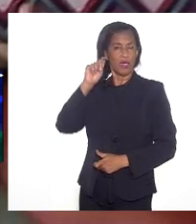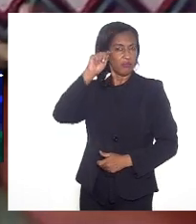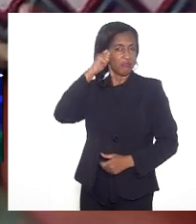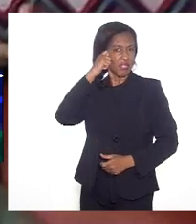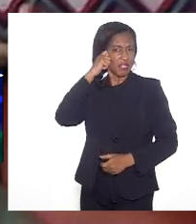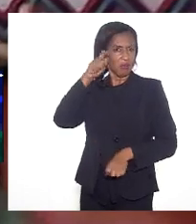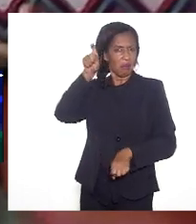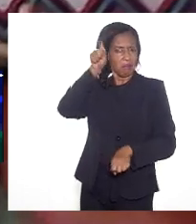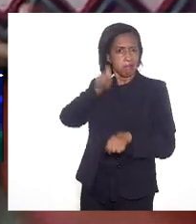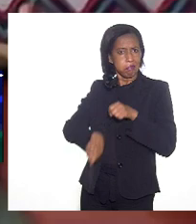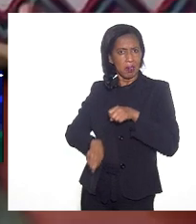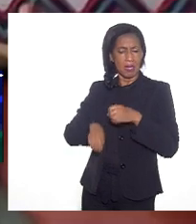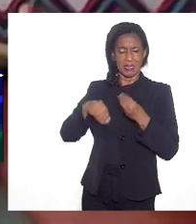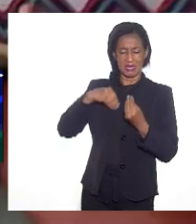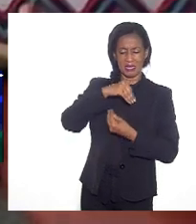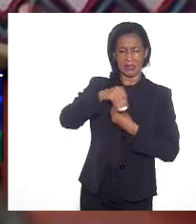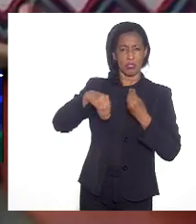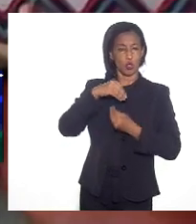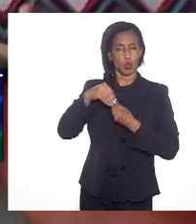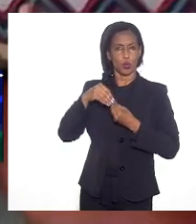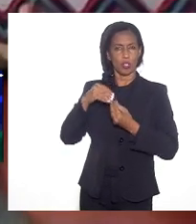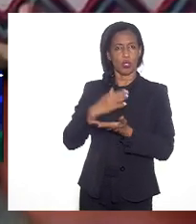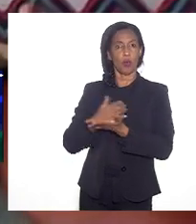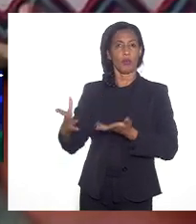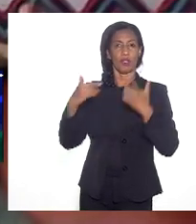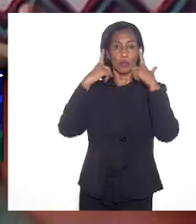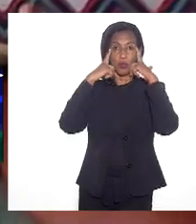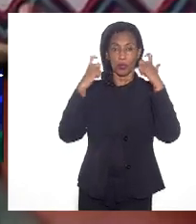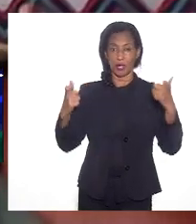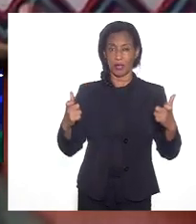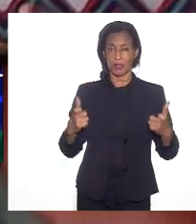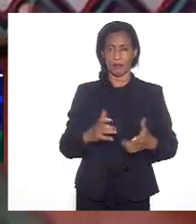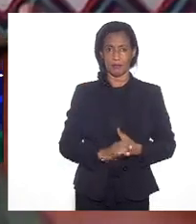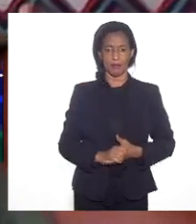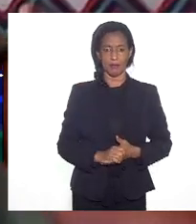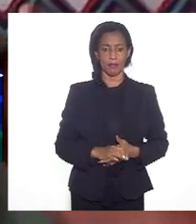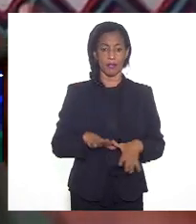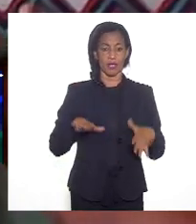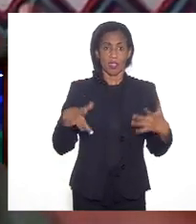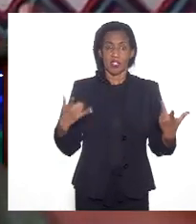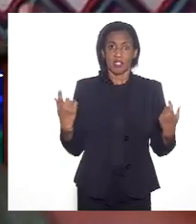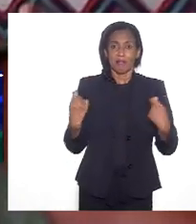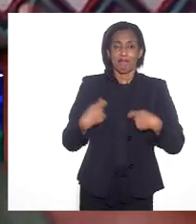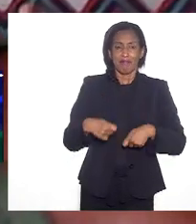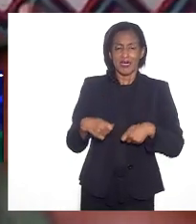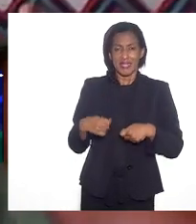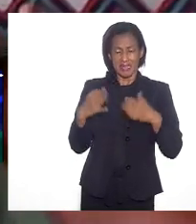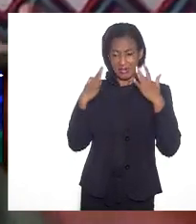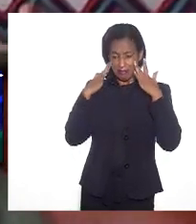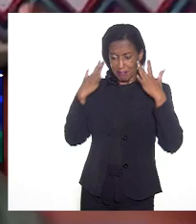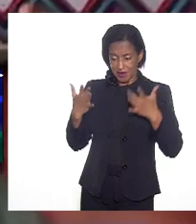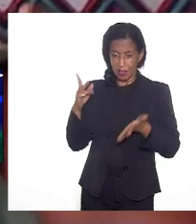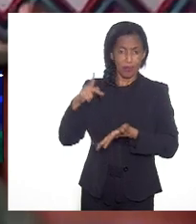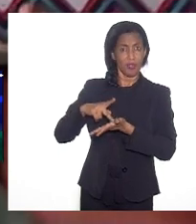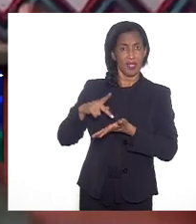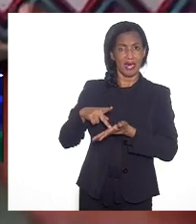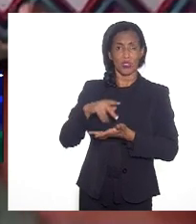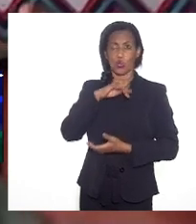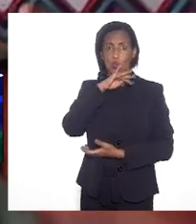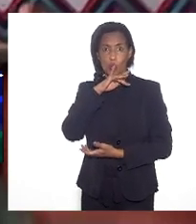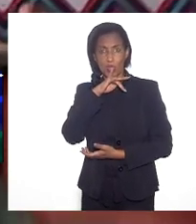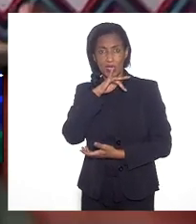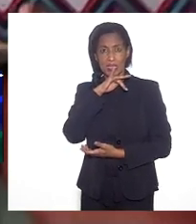estupradas. A miscigenação começa com estupro. E a gente precisa se debruçar. São verdades dolorosas,